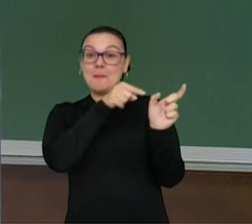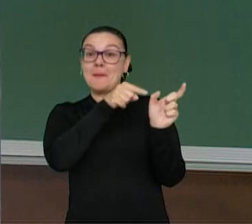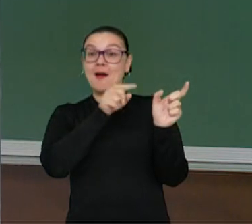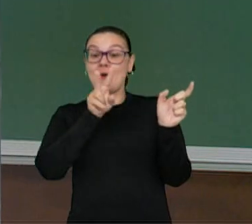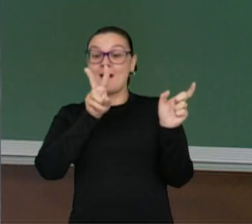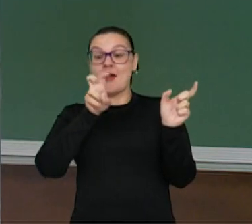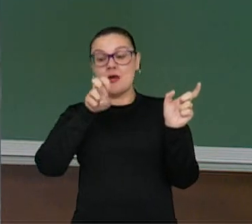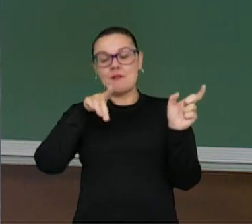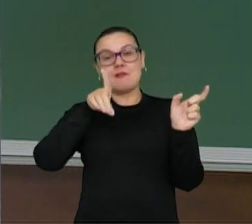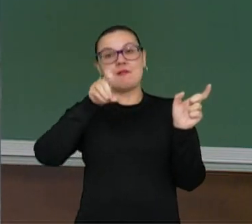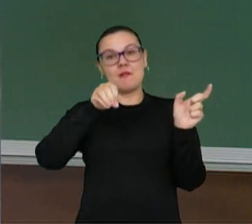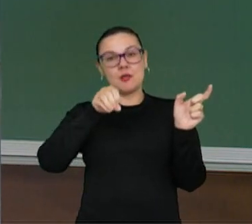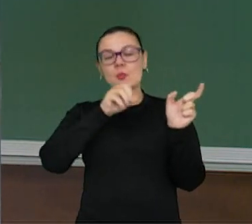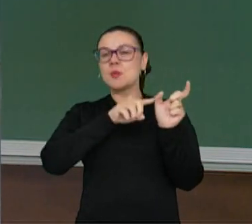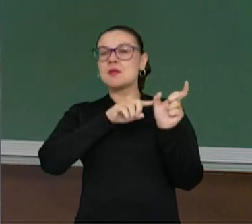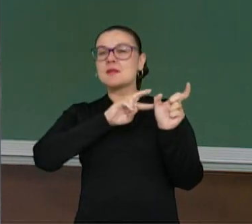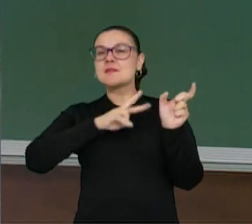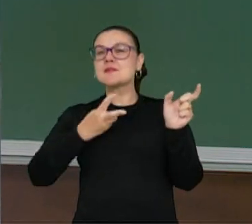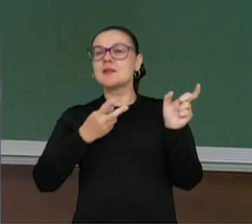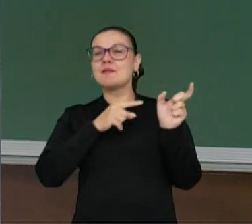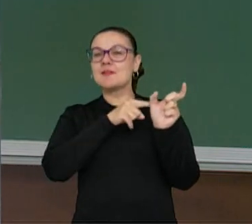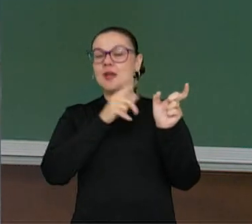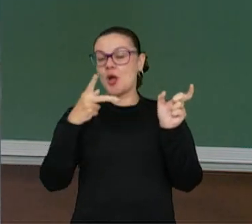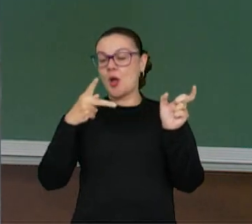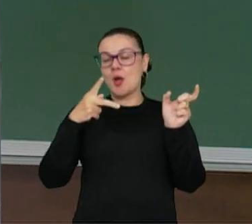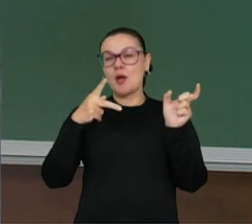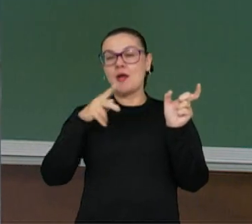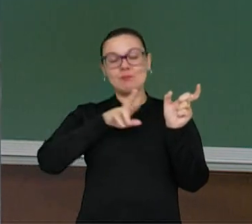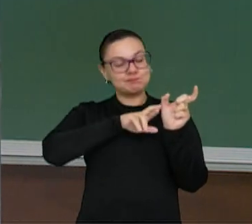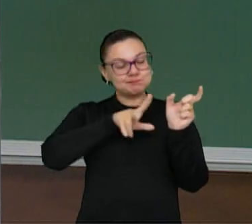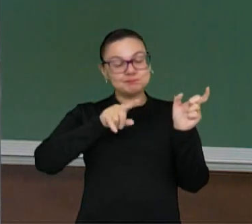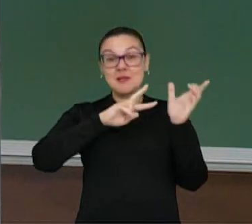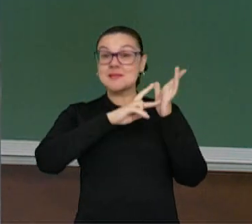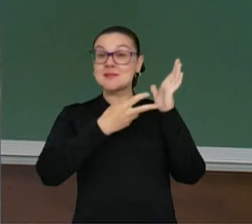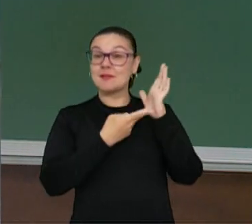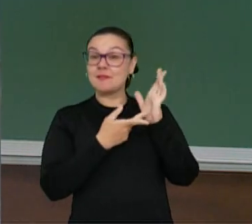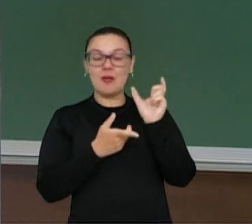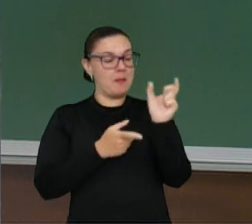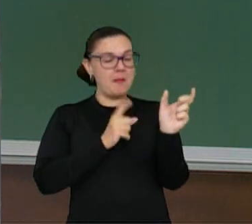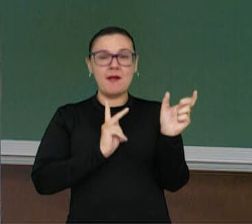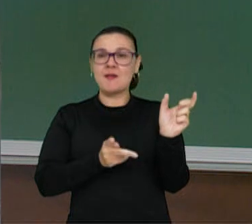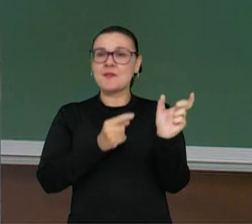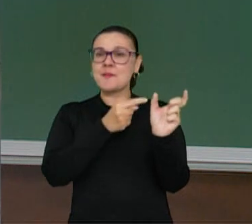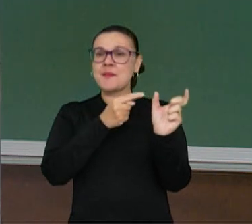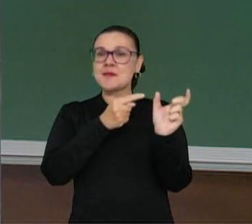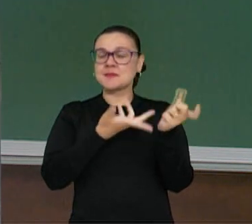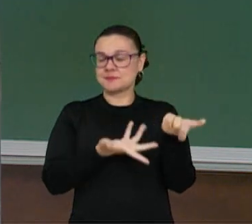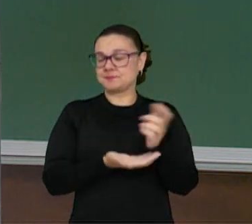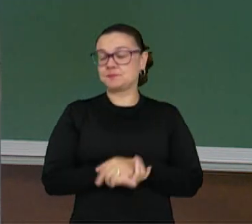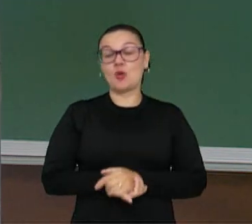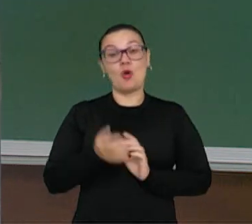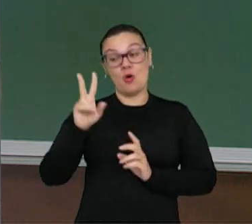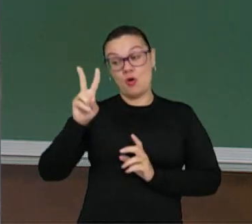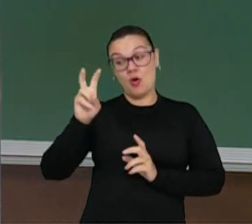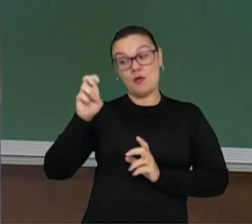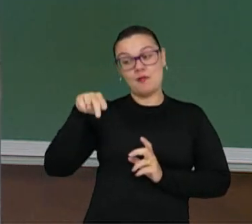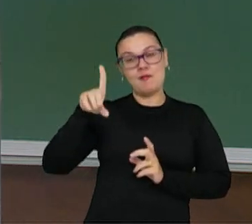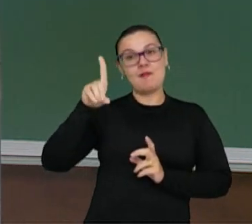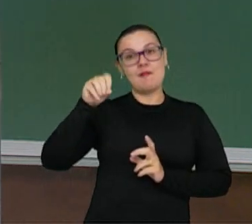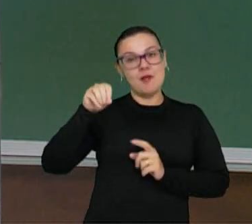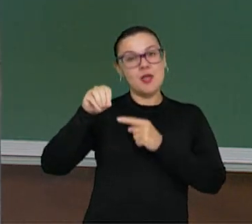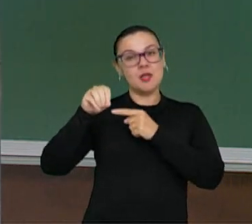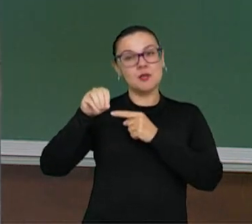vendo. O que é polissemia? São os vários sentidos que uma palavra pode ter. Ali vendo, tanto